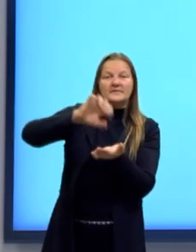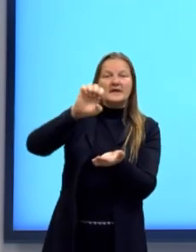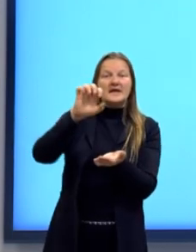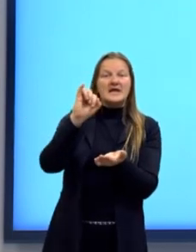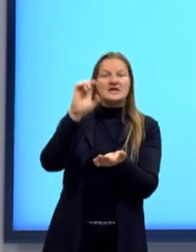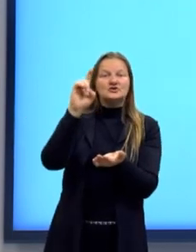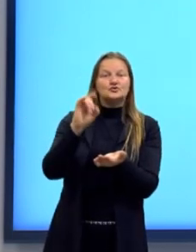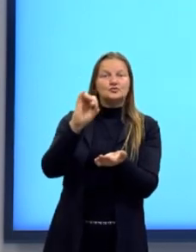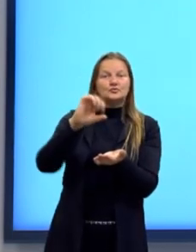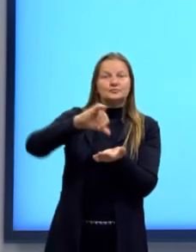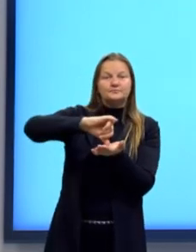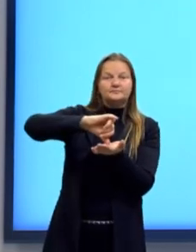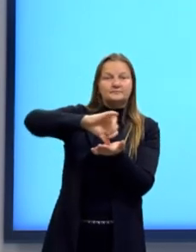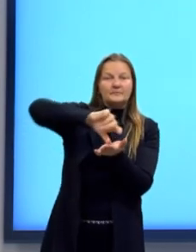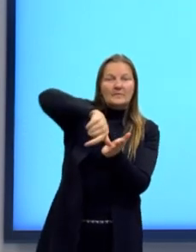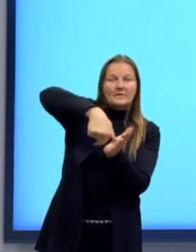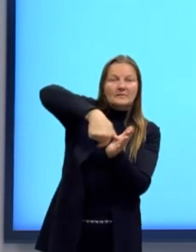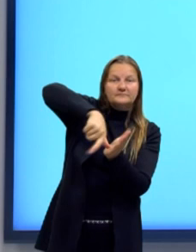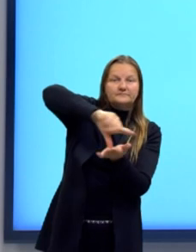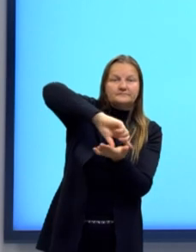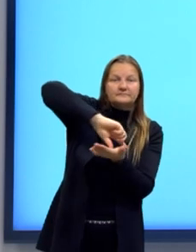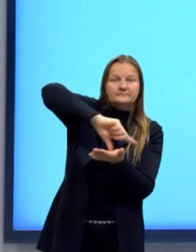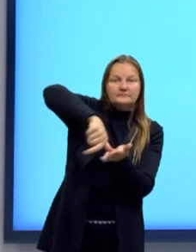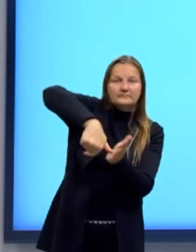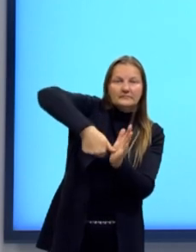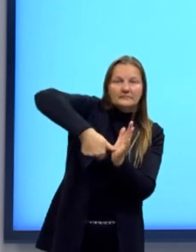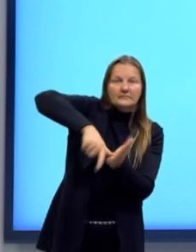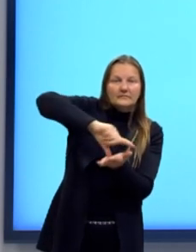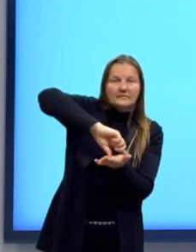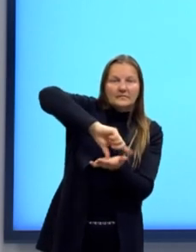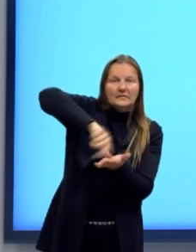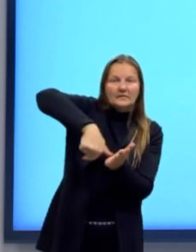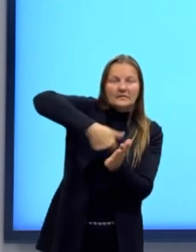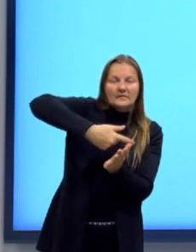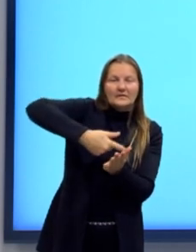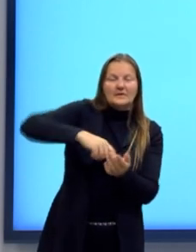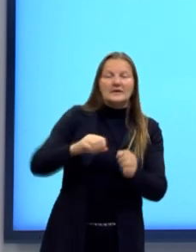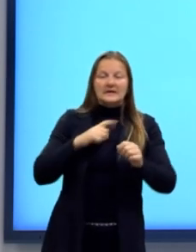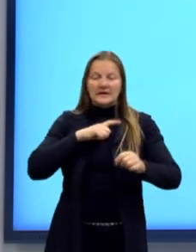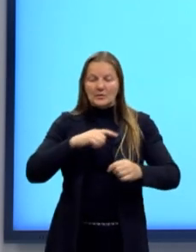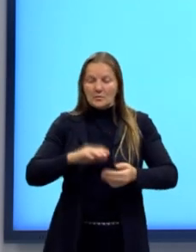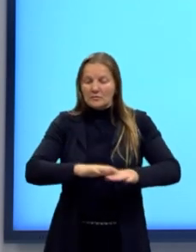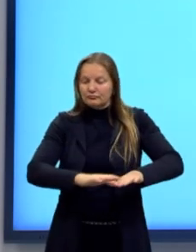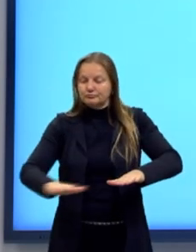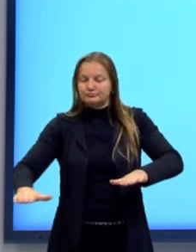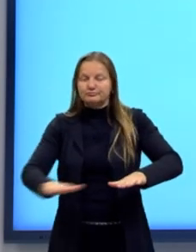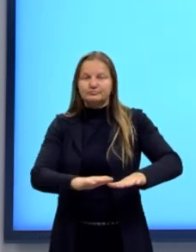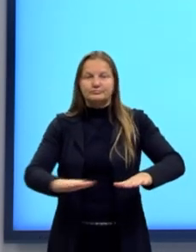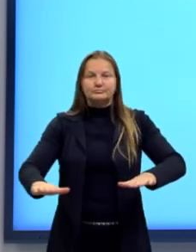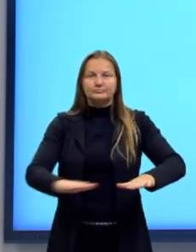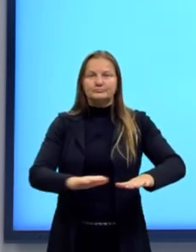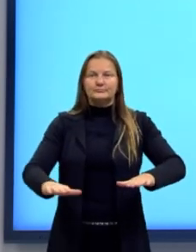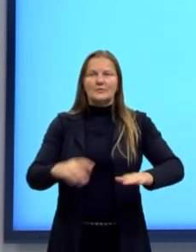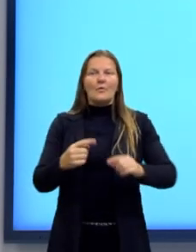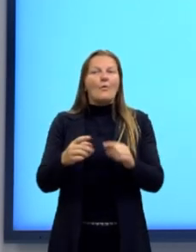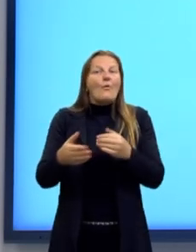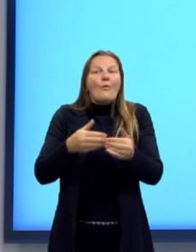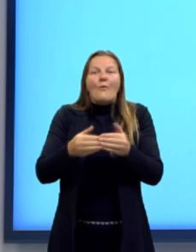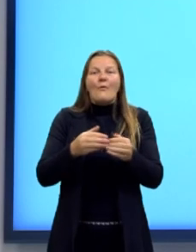de revolução então dado uma superfície contida em um plano o sólido gerado no